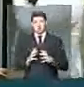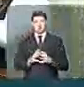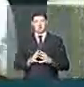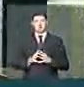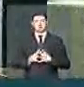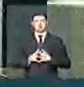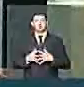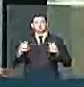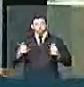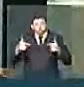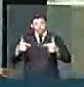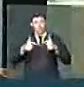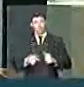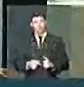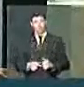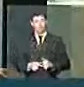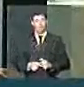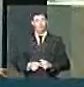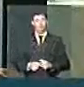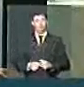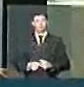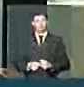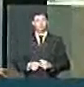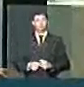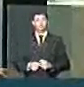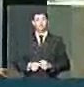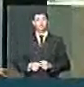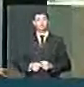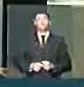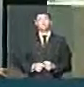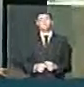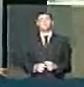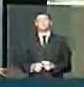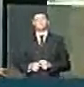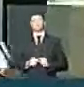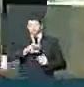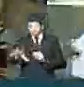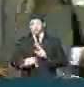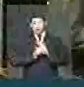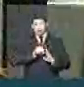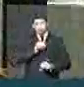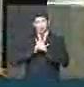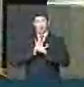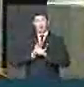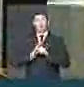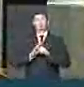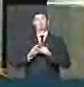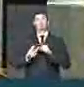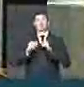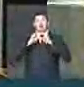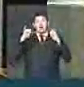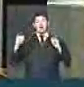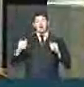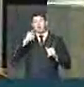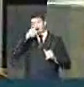Vamos enfrentar aquilo que se materializou depois e que agregou na candidatura a Hércio Neves um